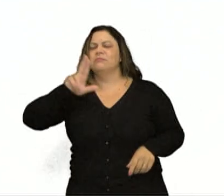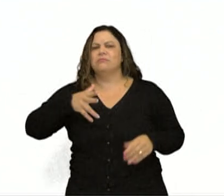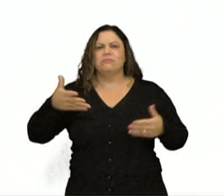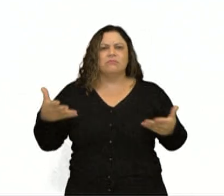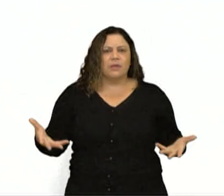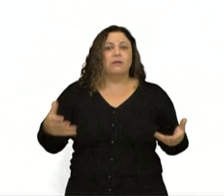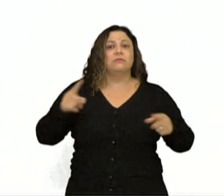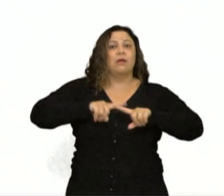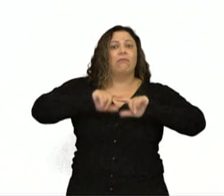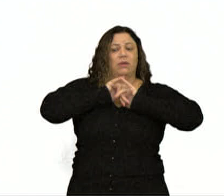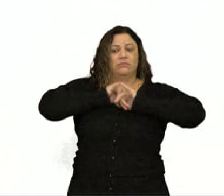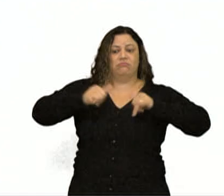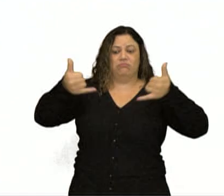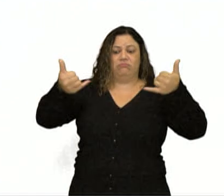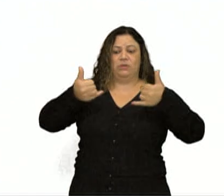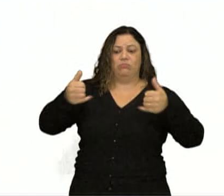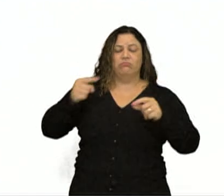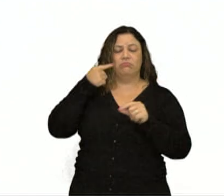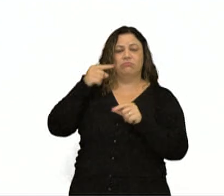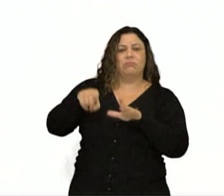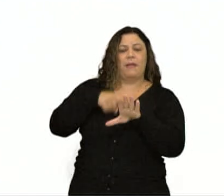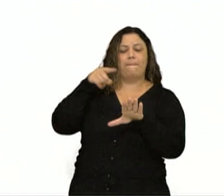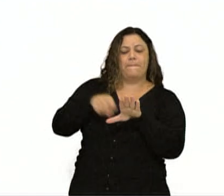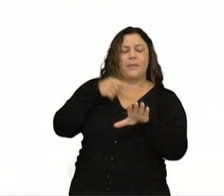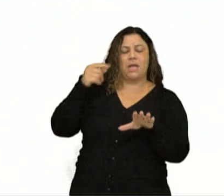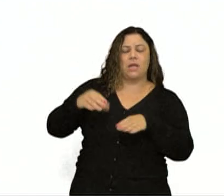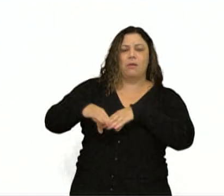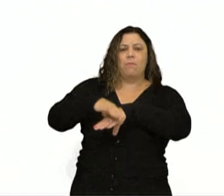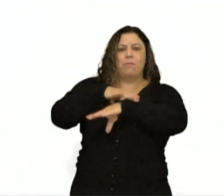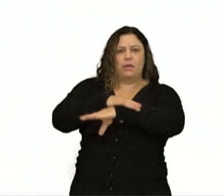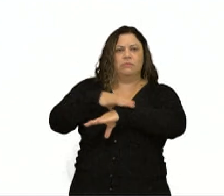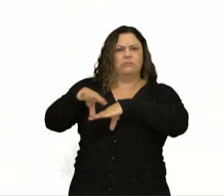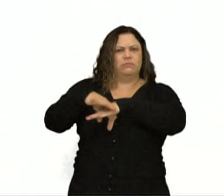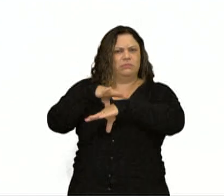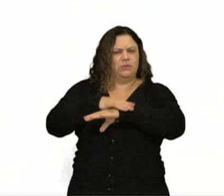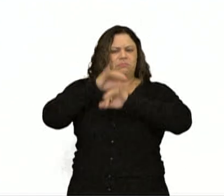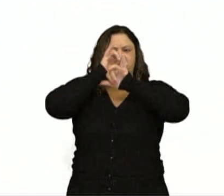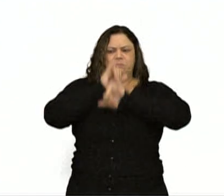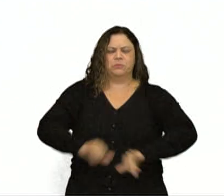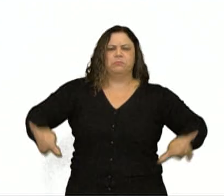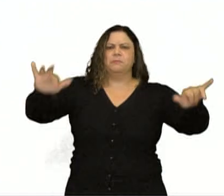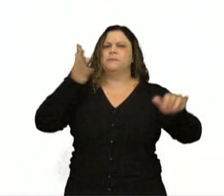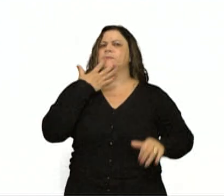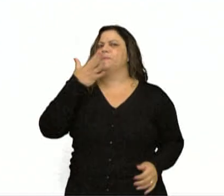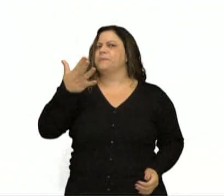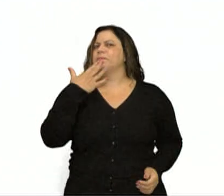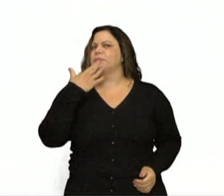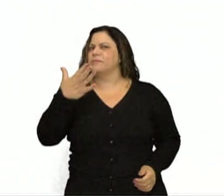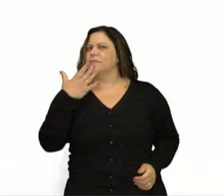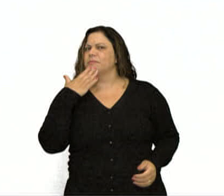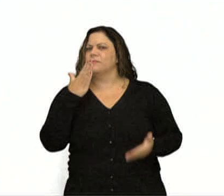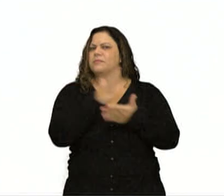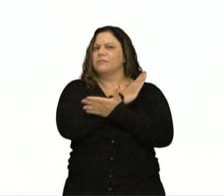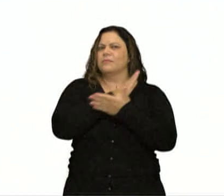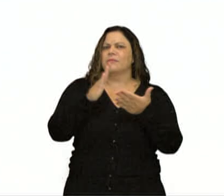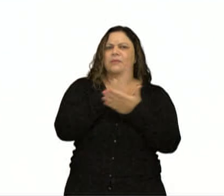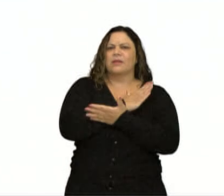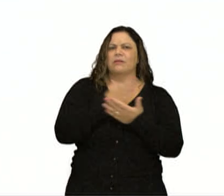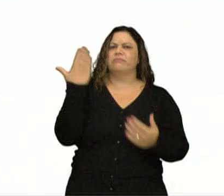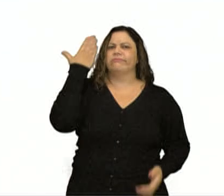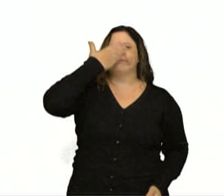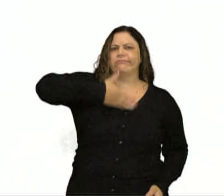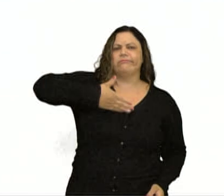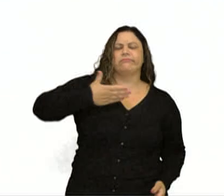são comunicados aos meus pés. Meu tênis é proclama colorido de alguma coisa não